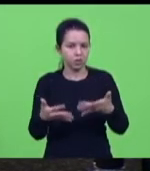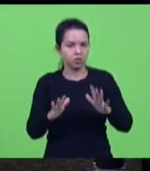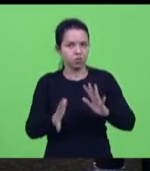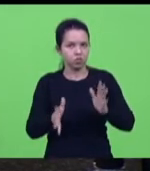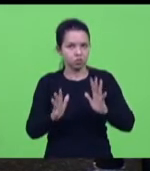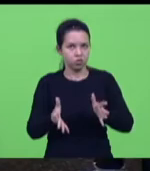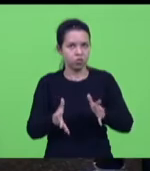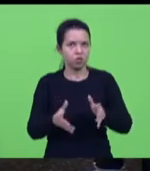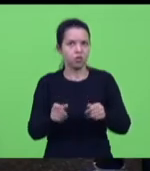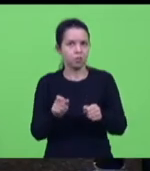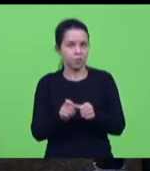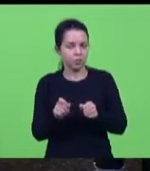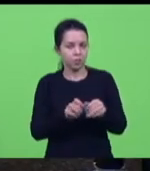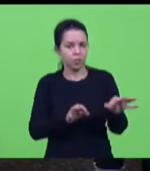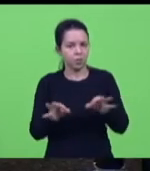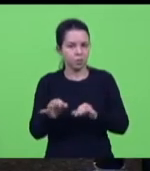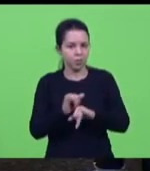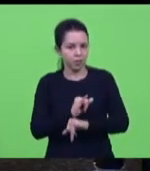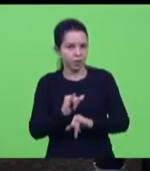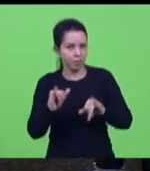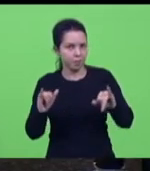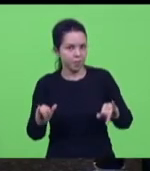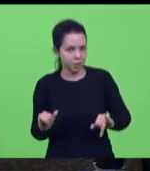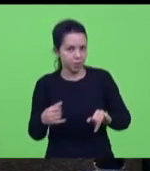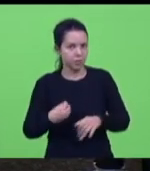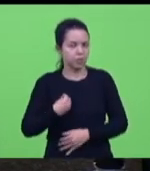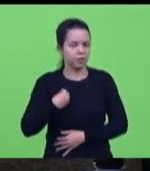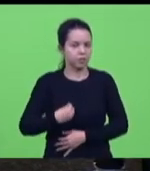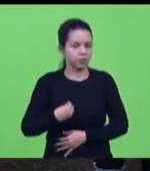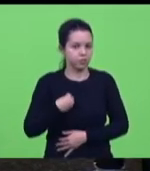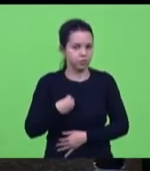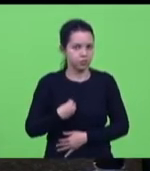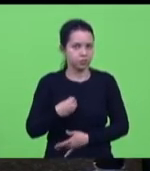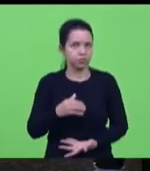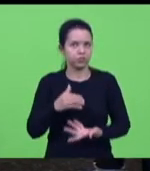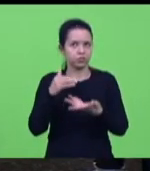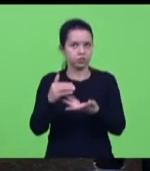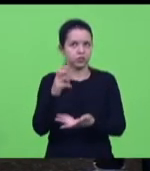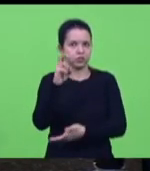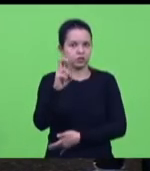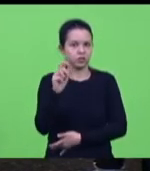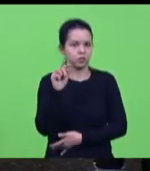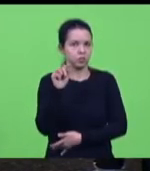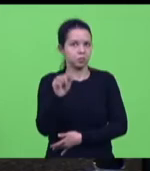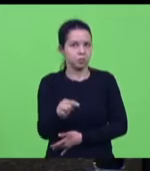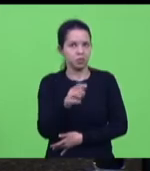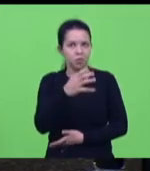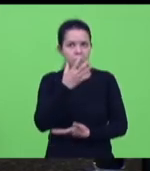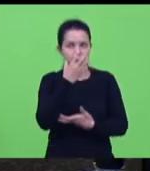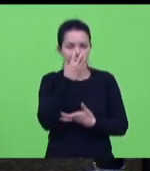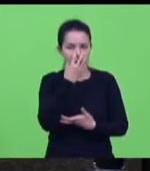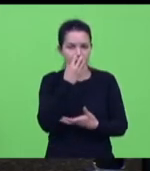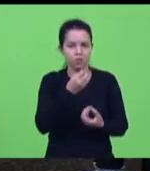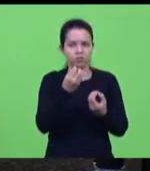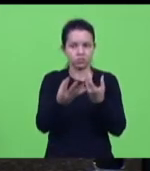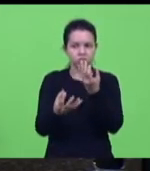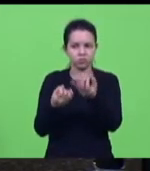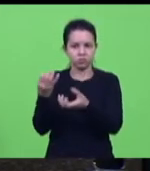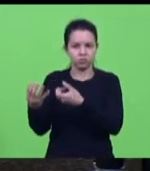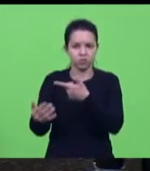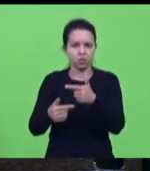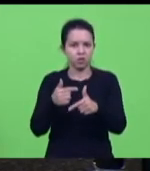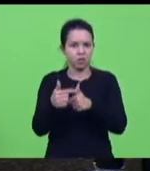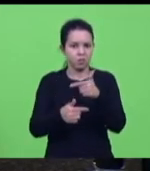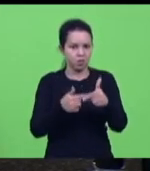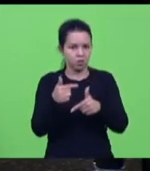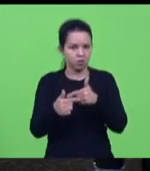fizeram uma campanha pela vida e foram entregues 5 mil máscaras para os trabalhadores. Então, tem um ato